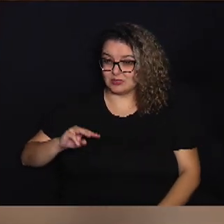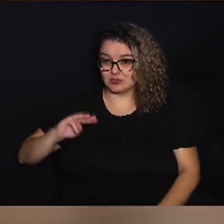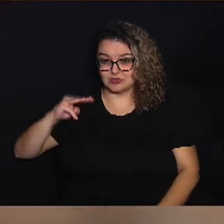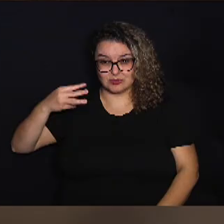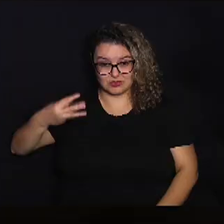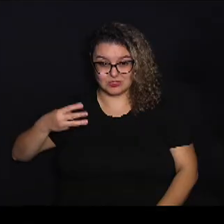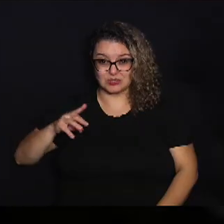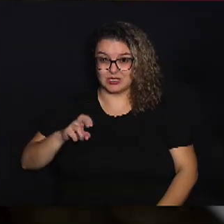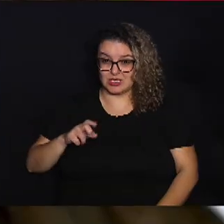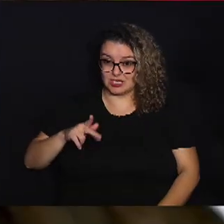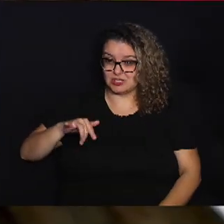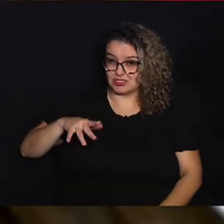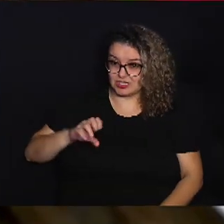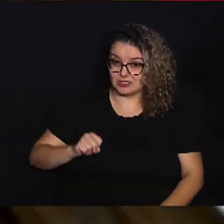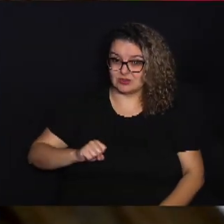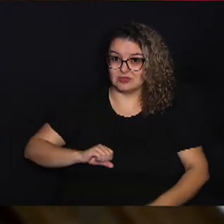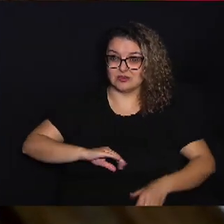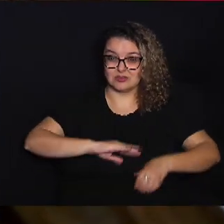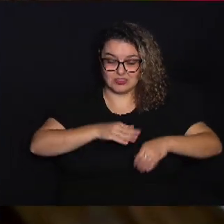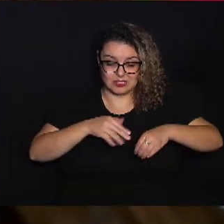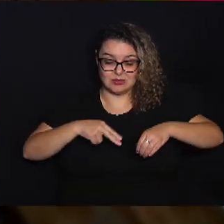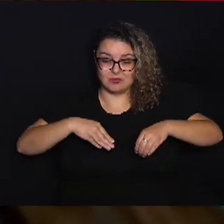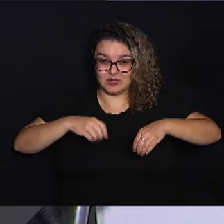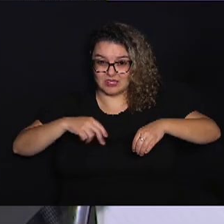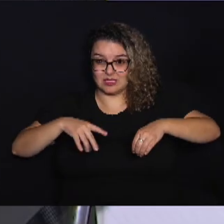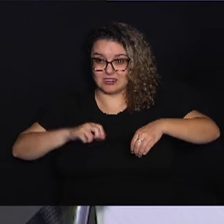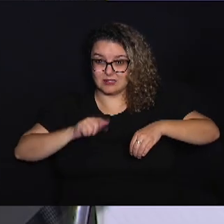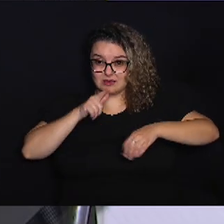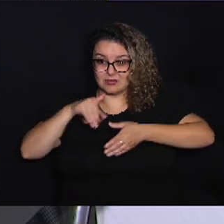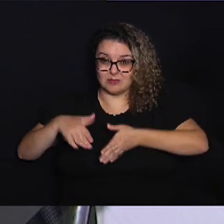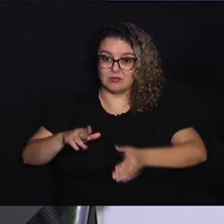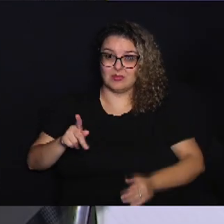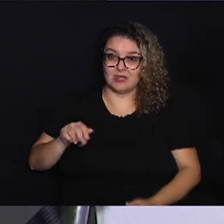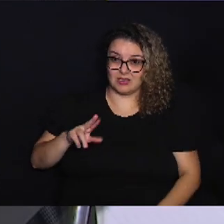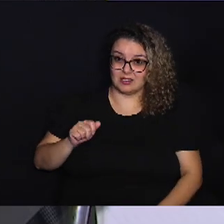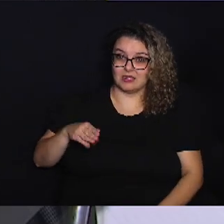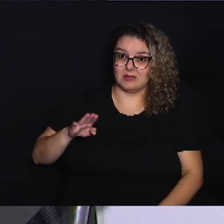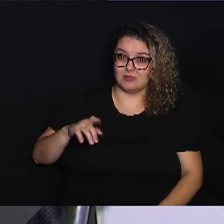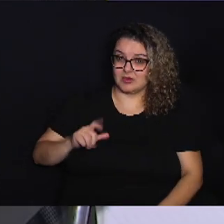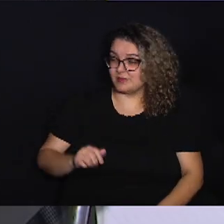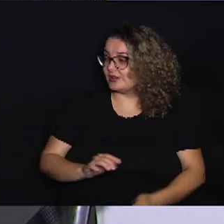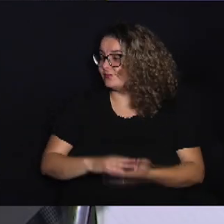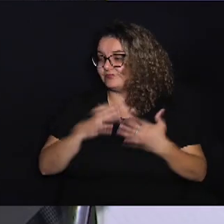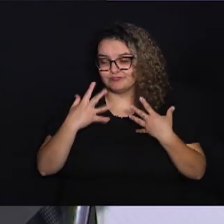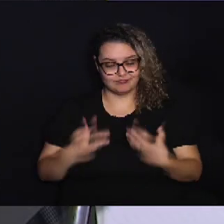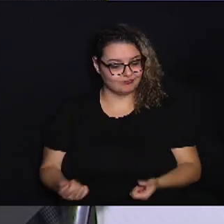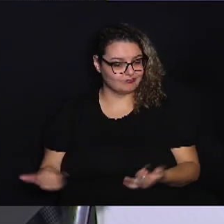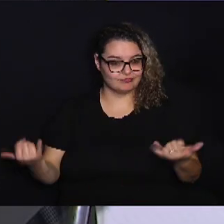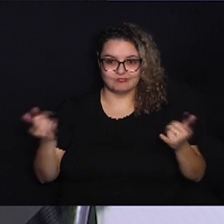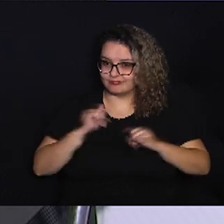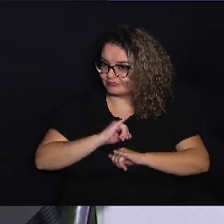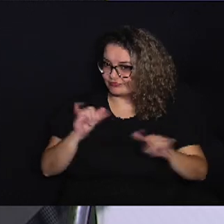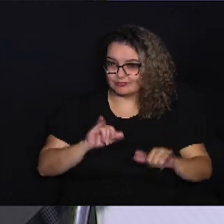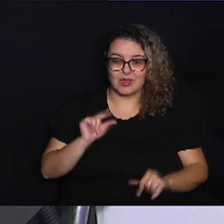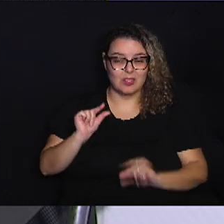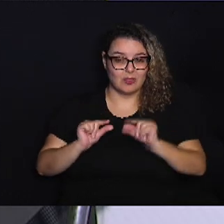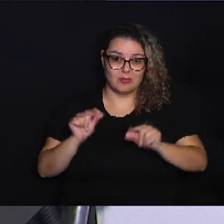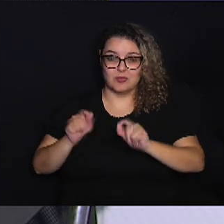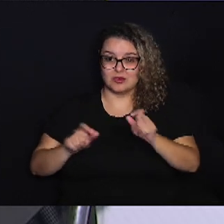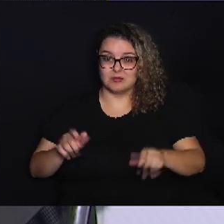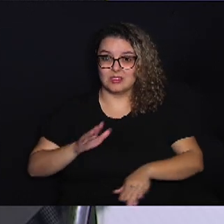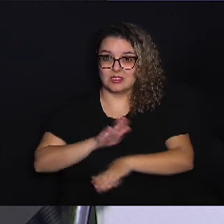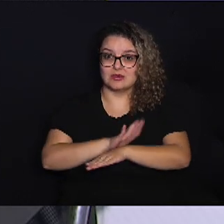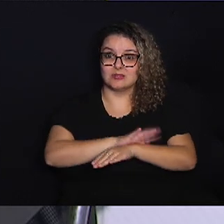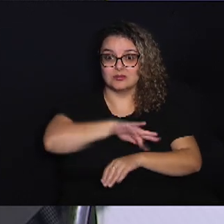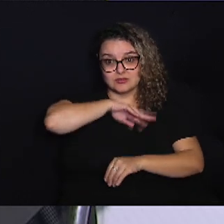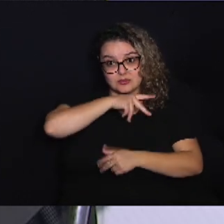rejeitos de mineração na bacia do rio Paraupeba. A gente recebeu a mesma notícia, que tinha poucas pessoas ajudando no caso dos